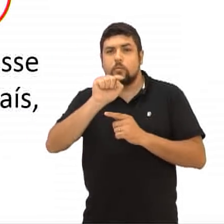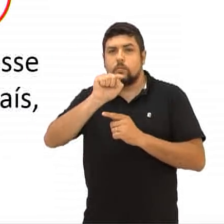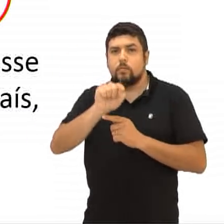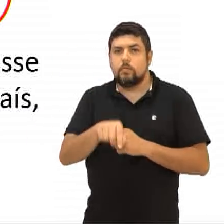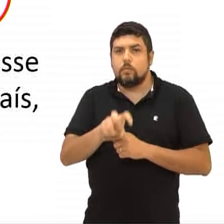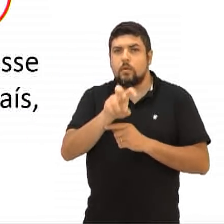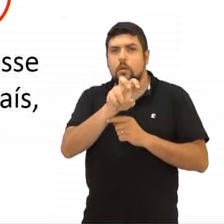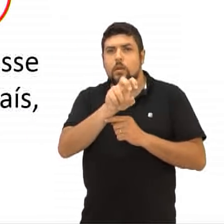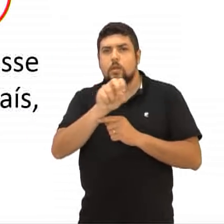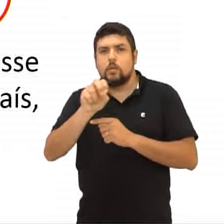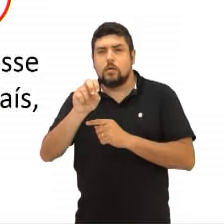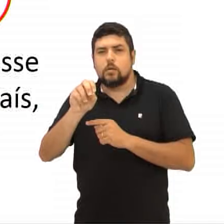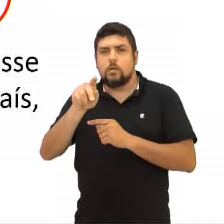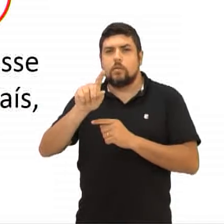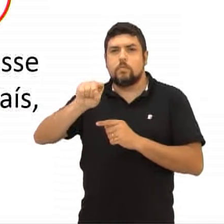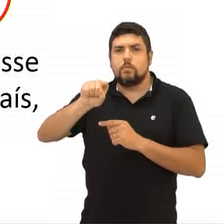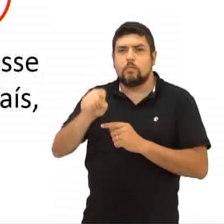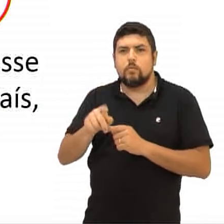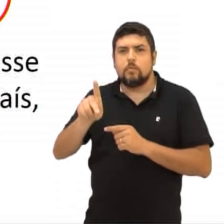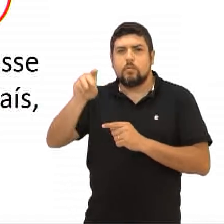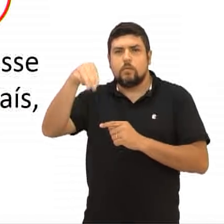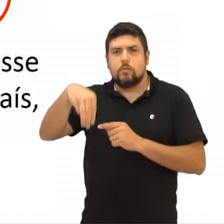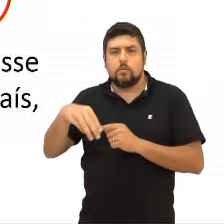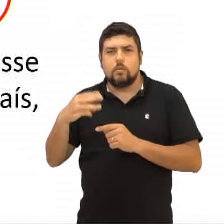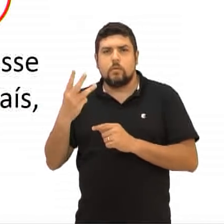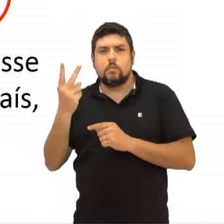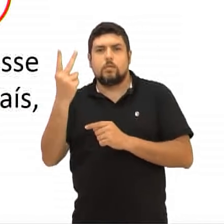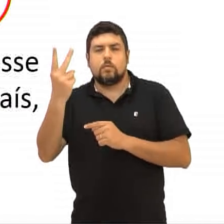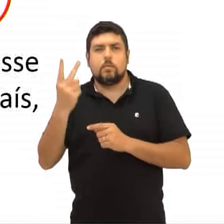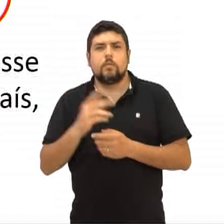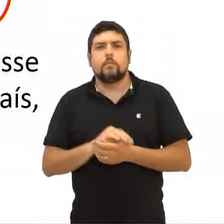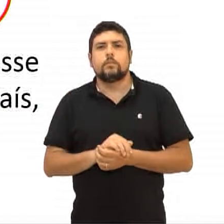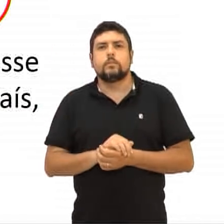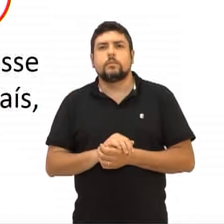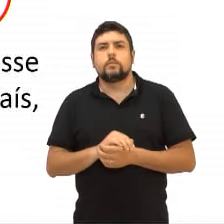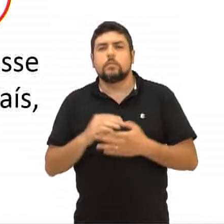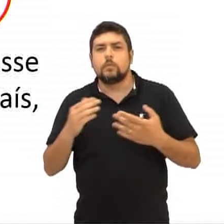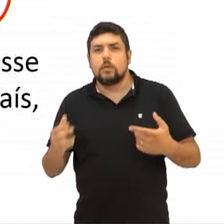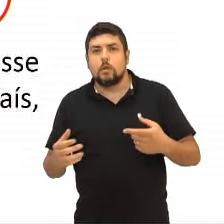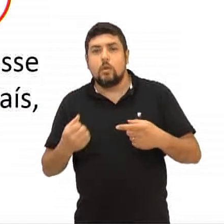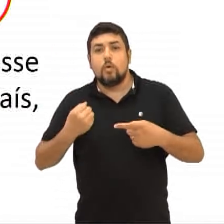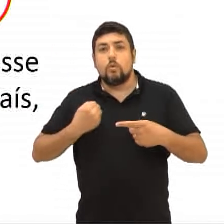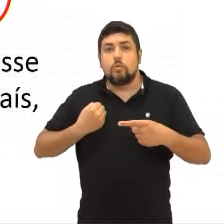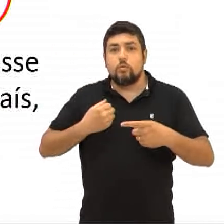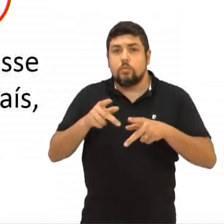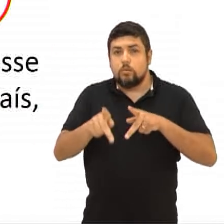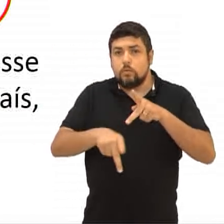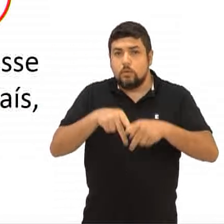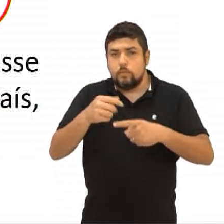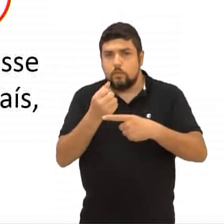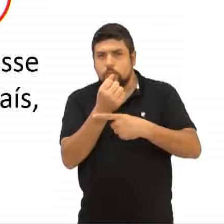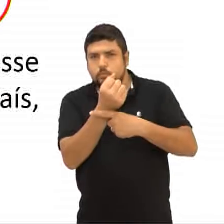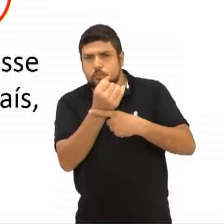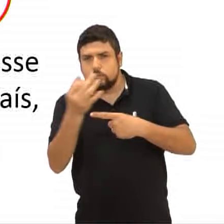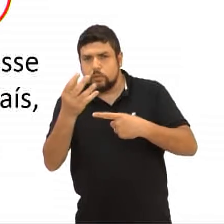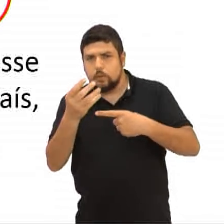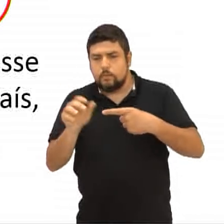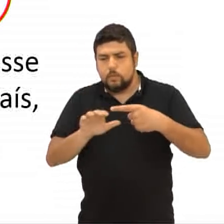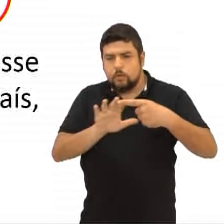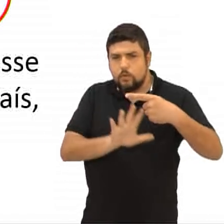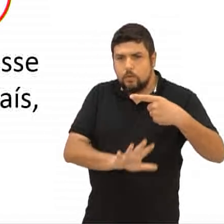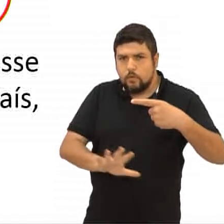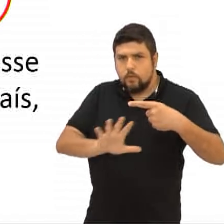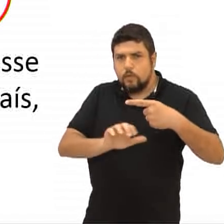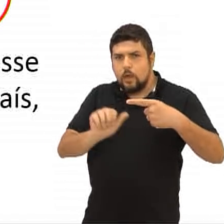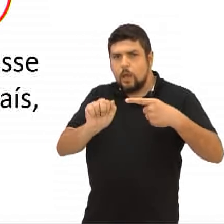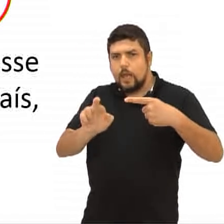8.500.000 km². Dividindo o número de habitantes pela área, nós